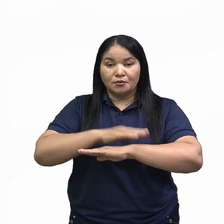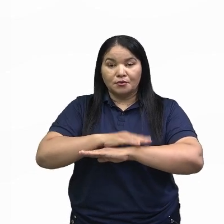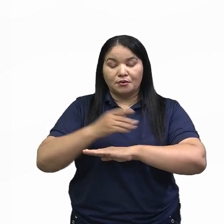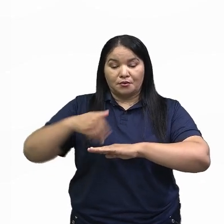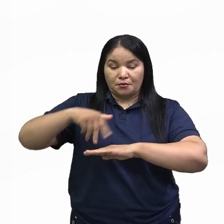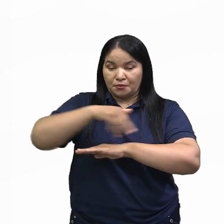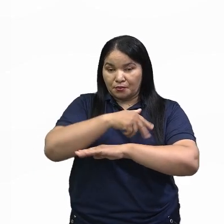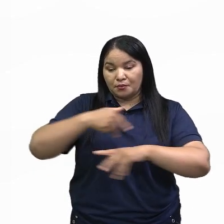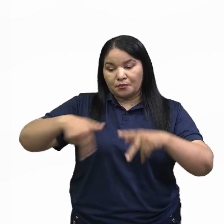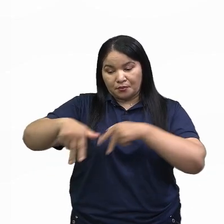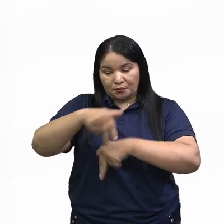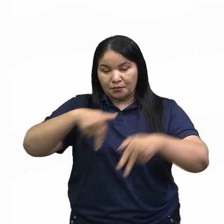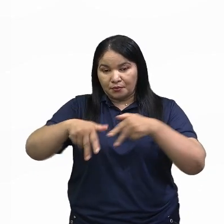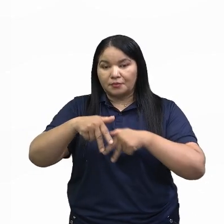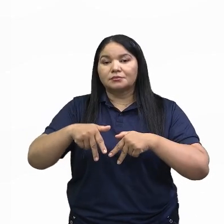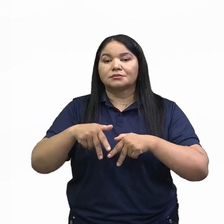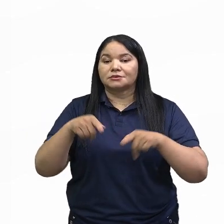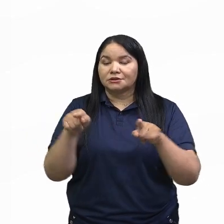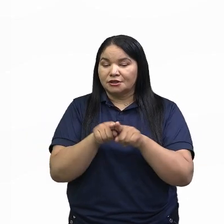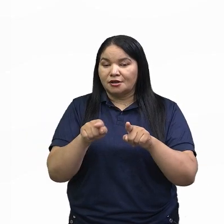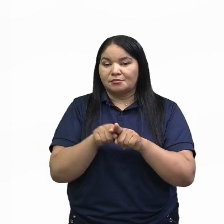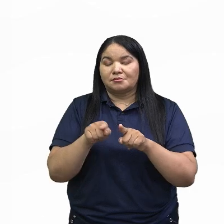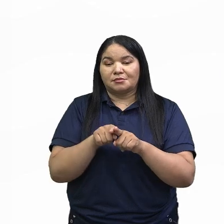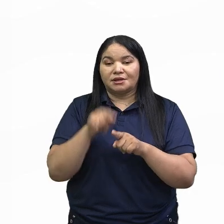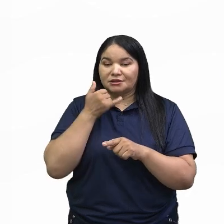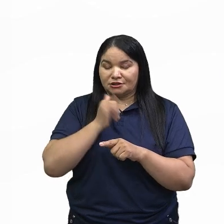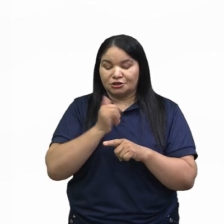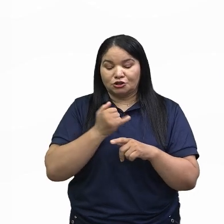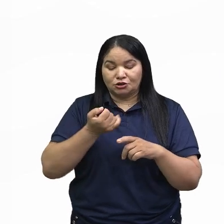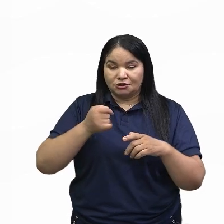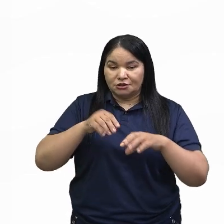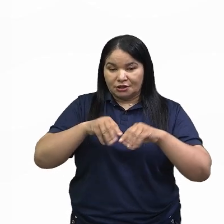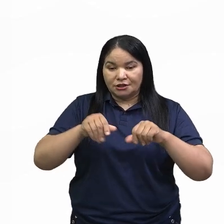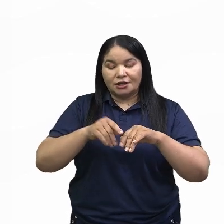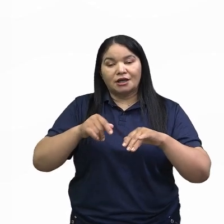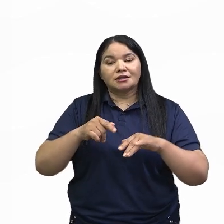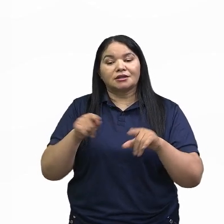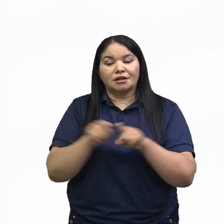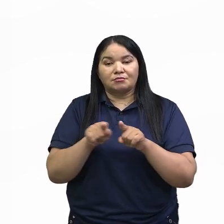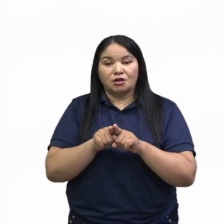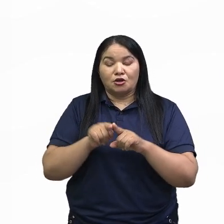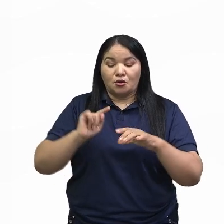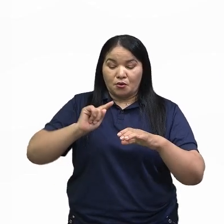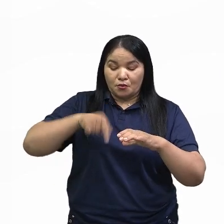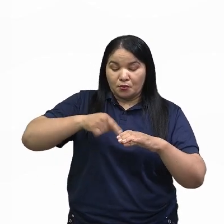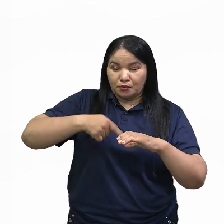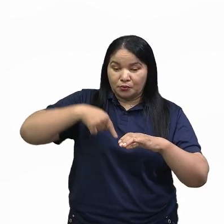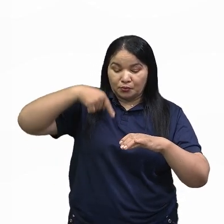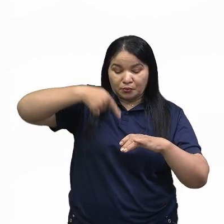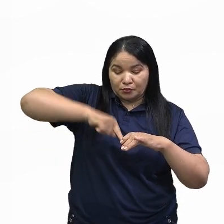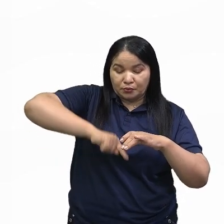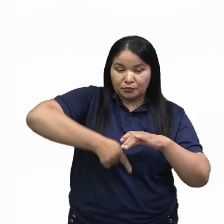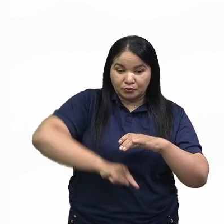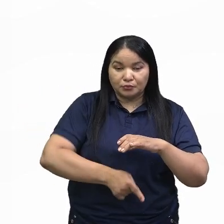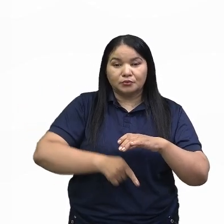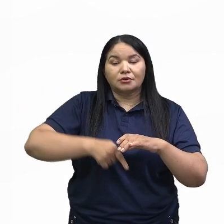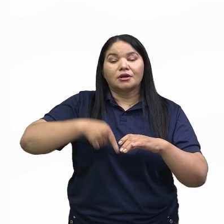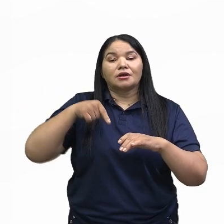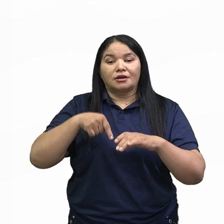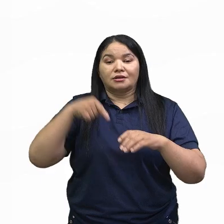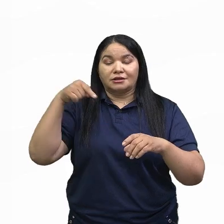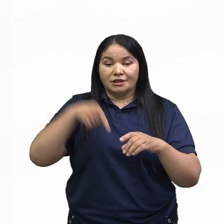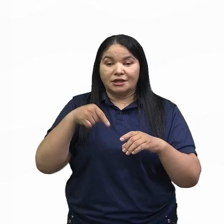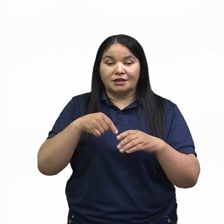essa energia tirada da Terra também é importante. Para a geração elétrica, perfura-se o subsolo, onde há grande quantidade de vapor e